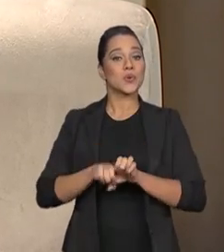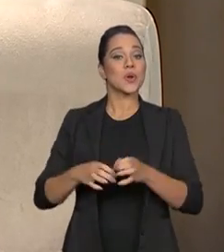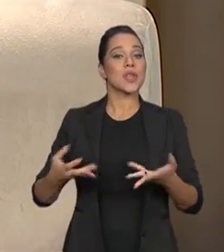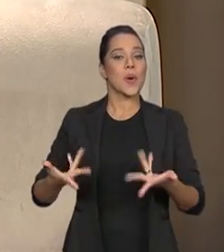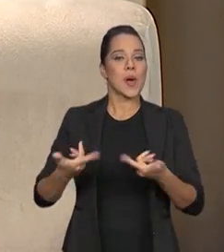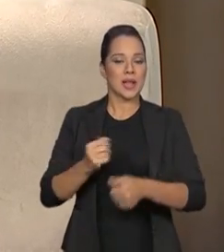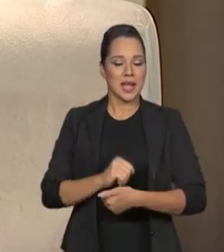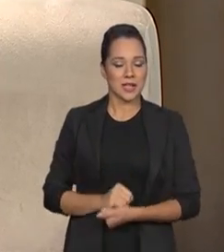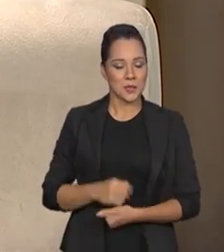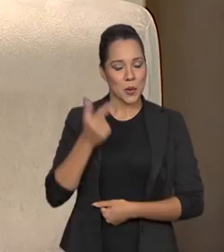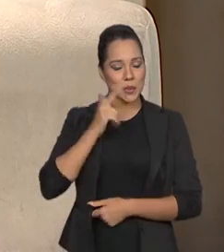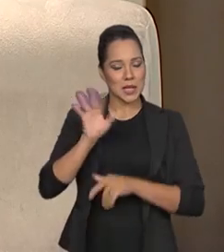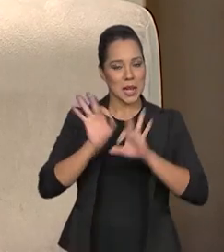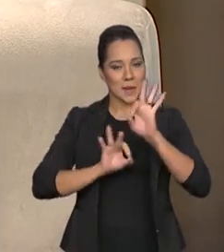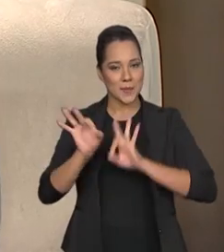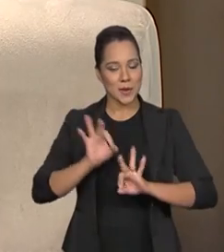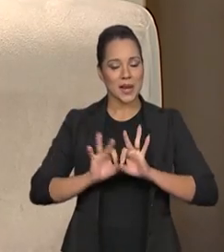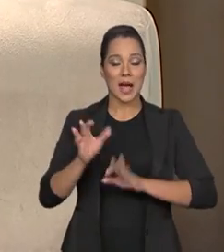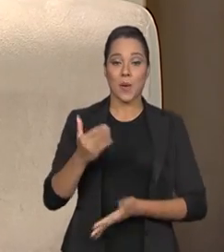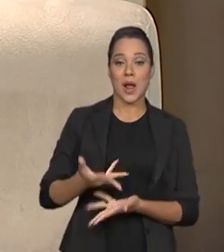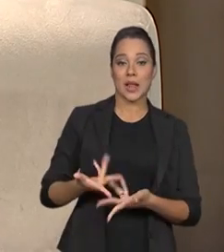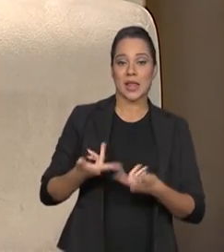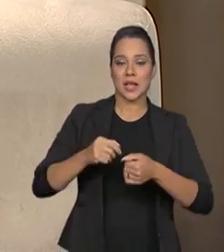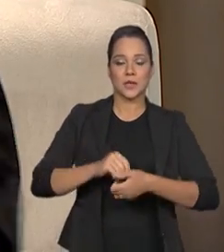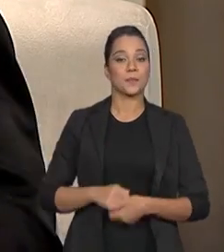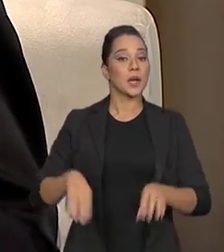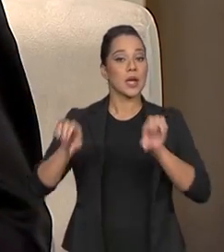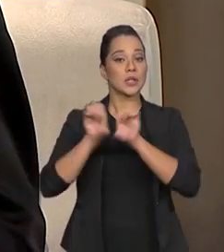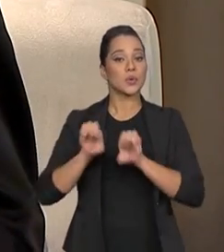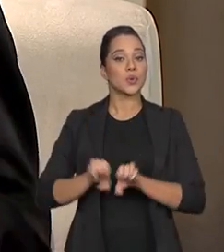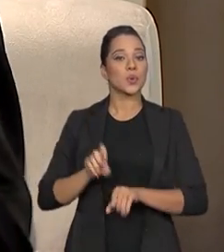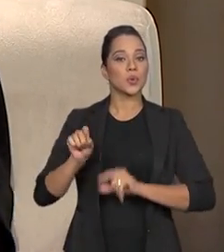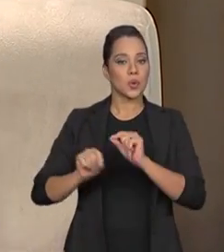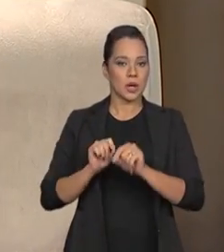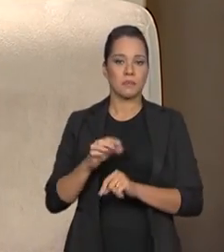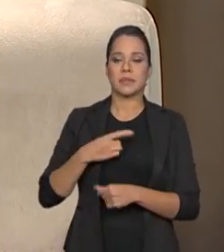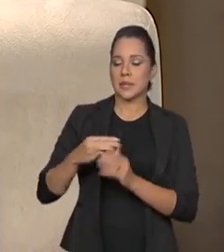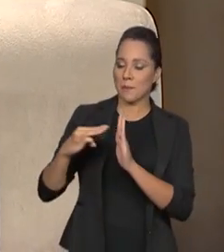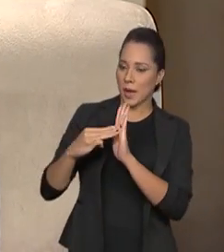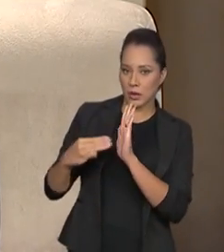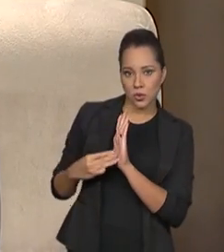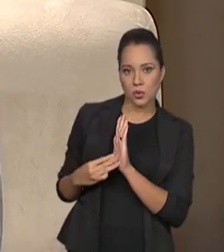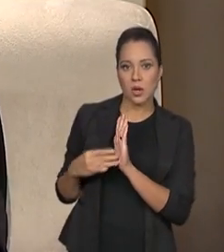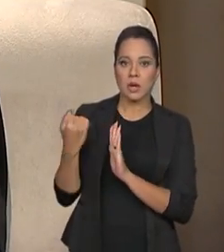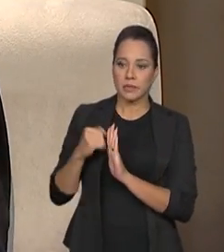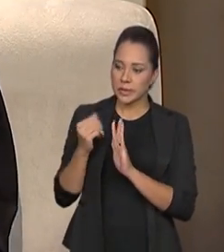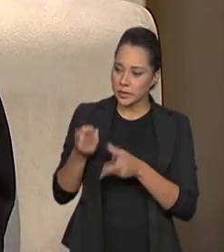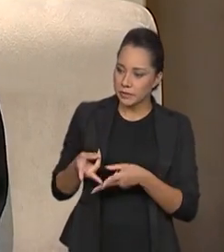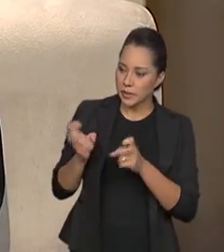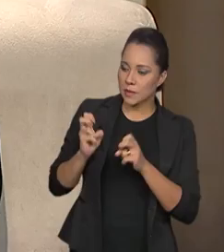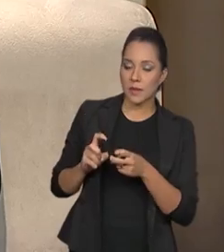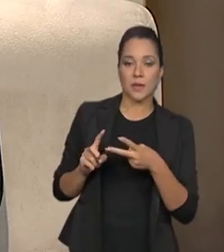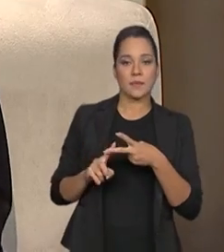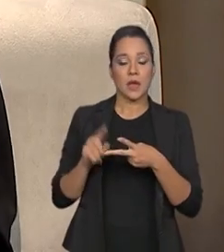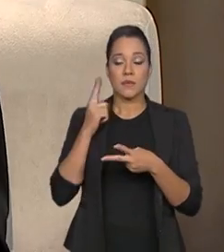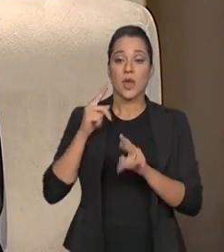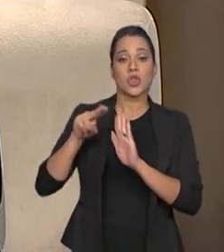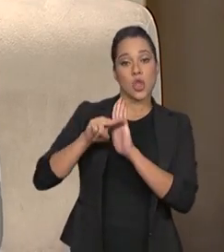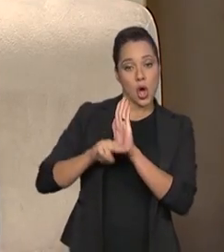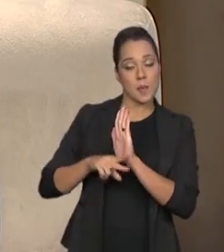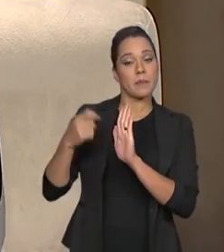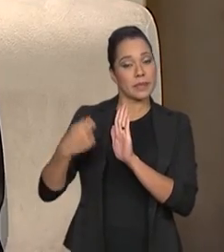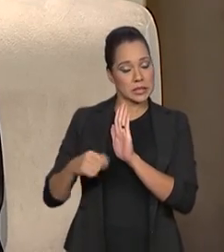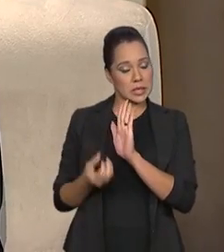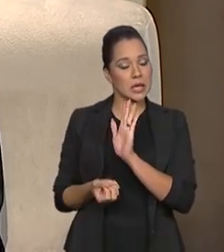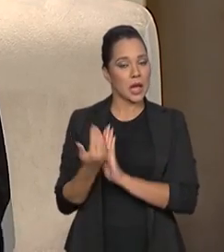para poder trabalhar a qualidade o que que envolve essa infraestrutura a metodologia você tem que ser capaz de medir isso a normalização você precisa